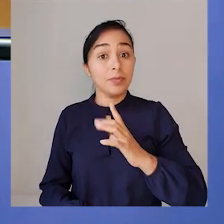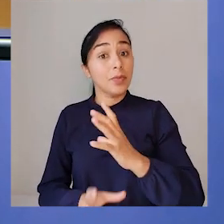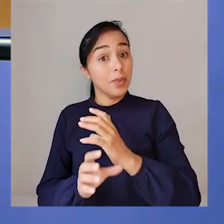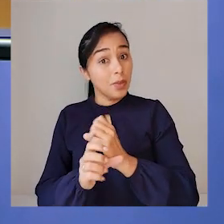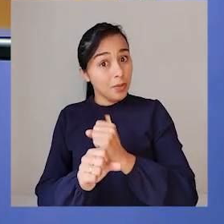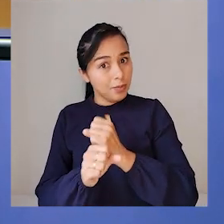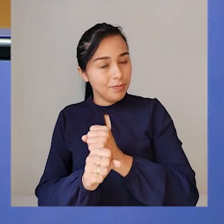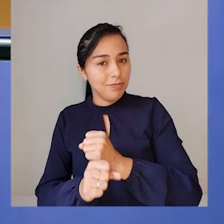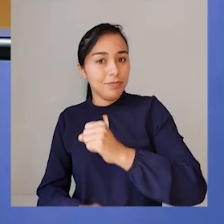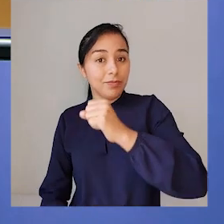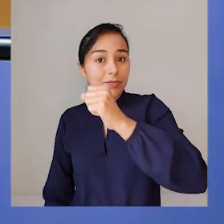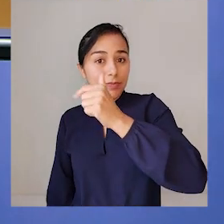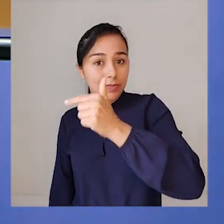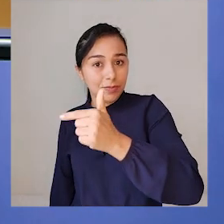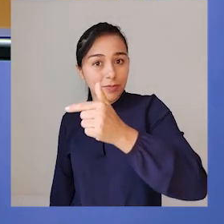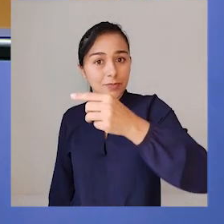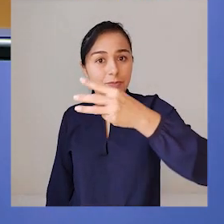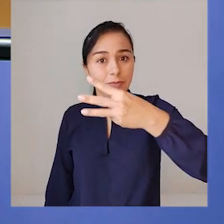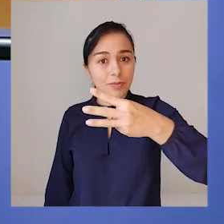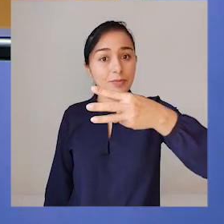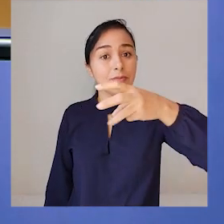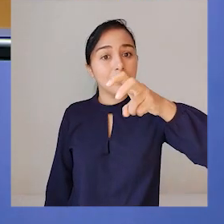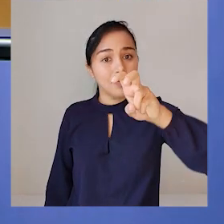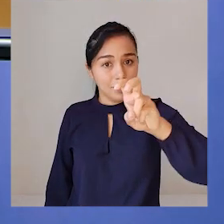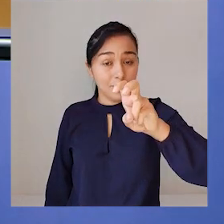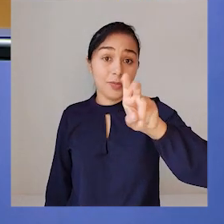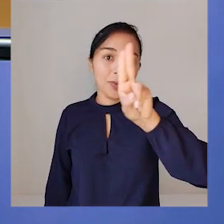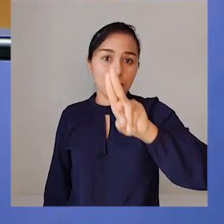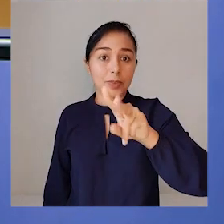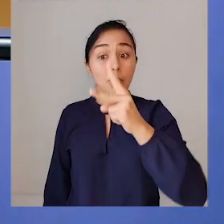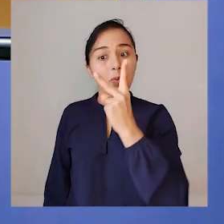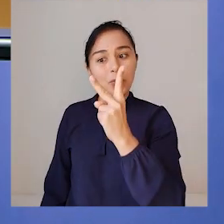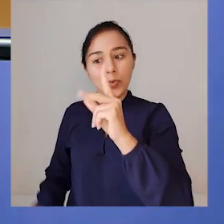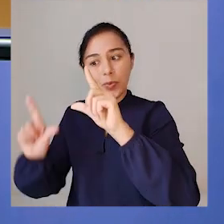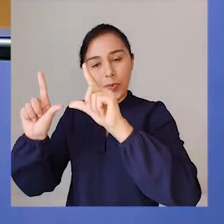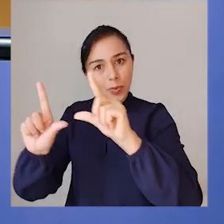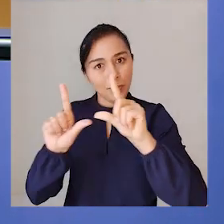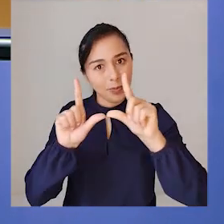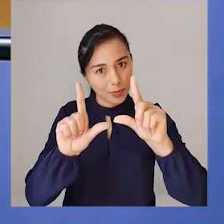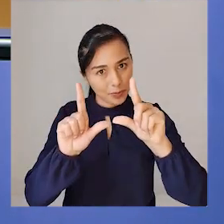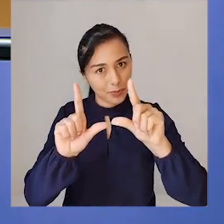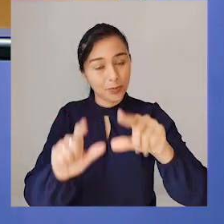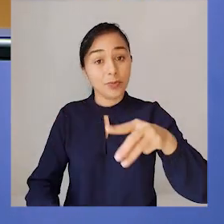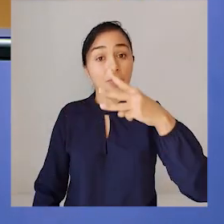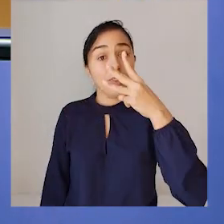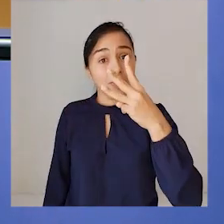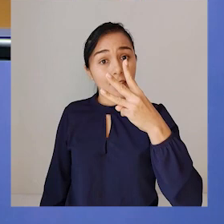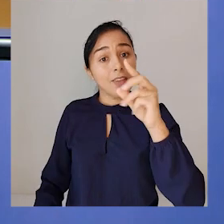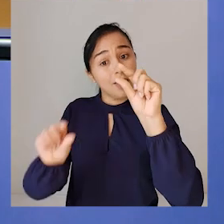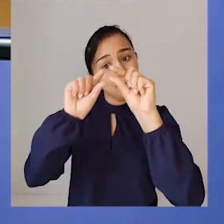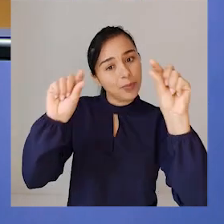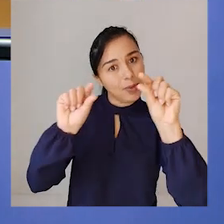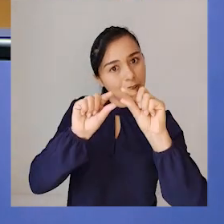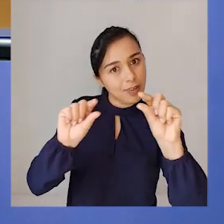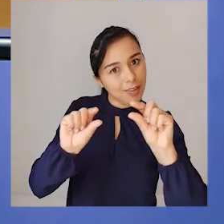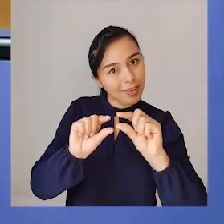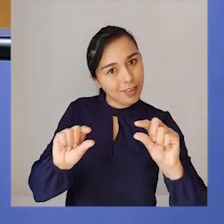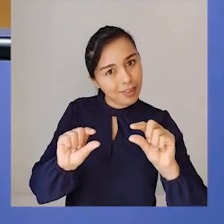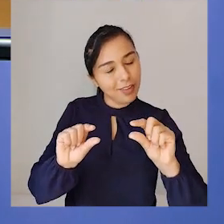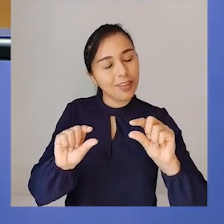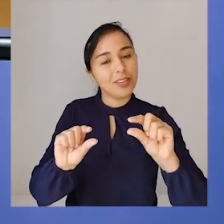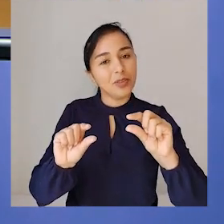o número 235, formado por 2 blocos de 100, 3 blocos de 10,